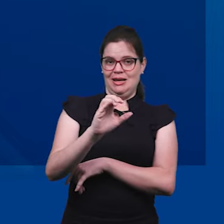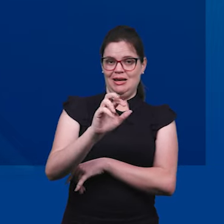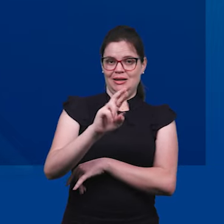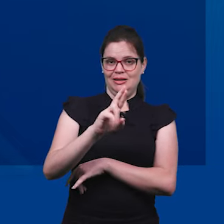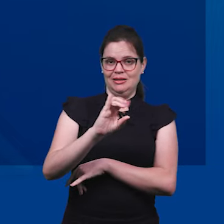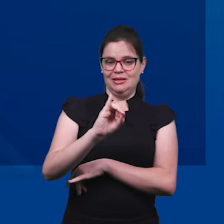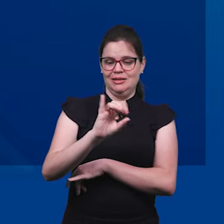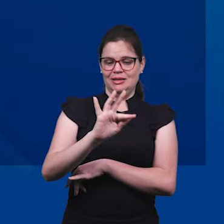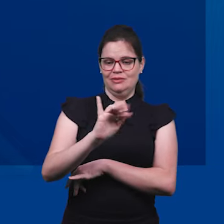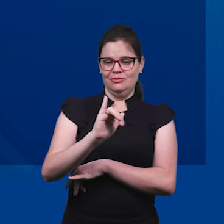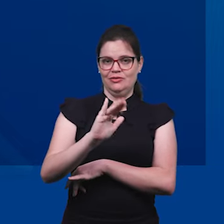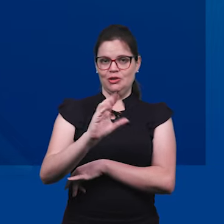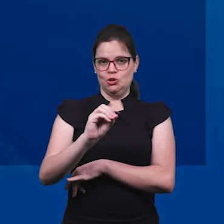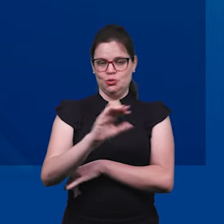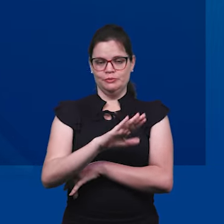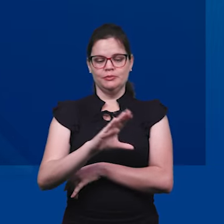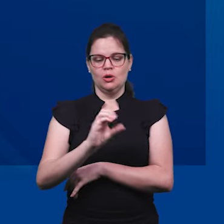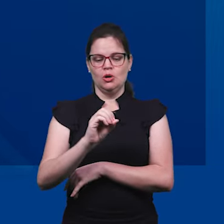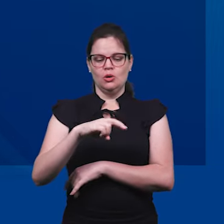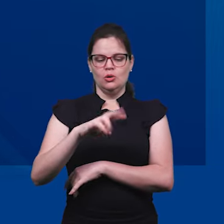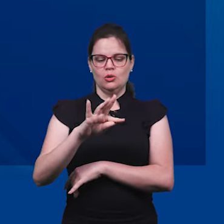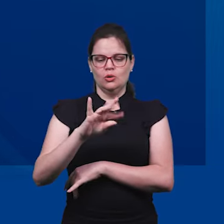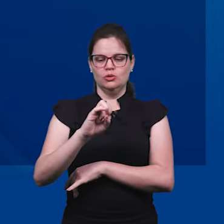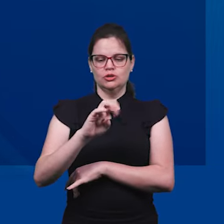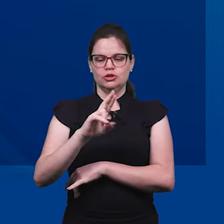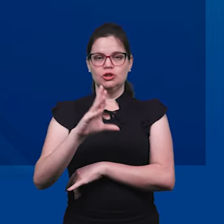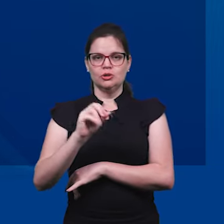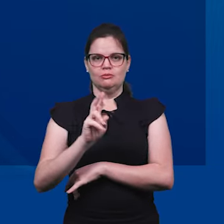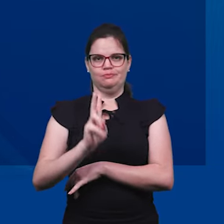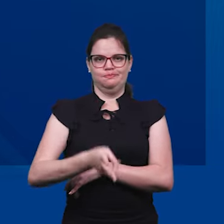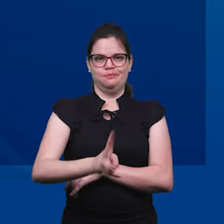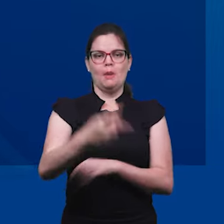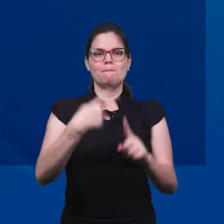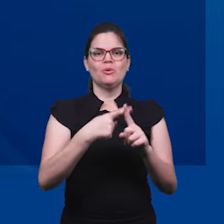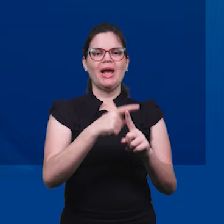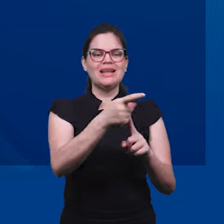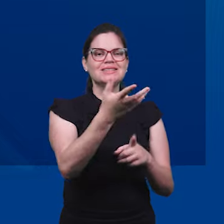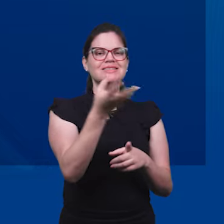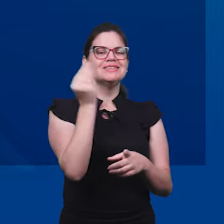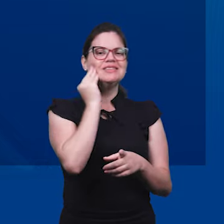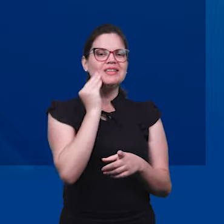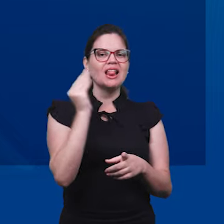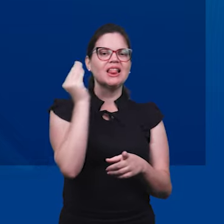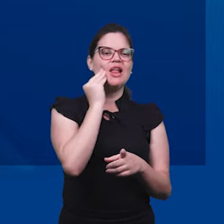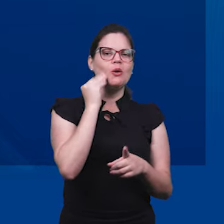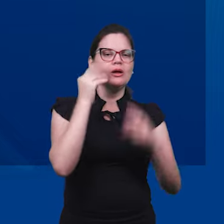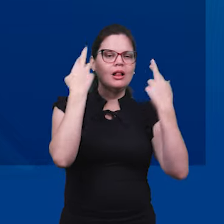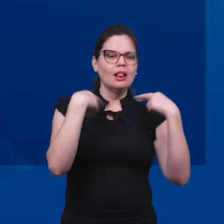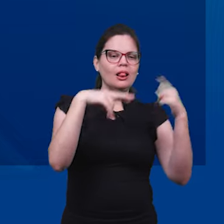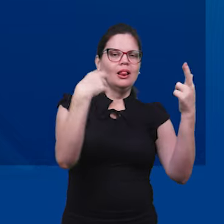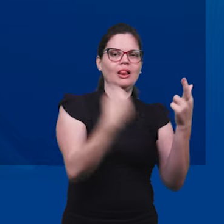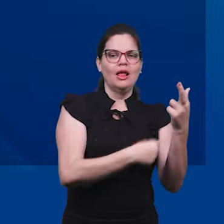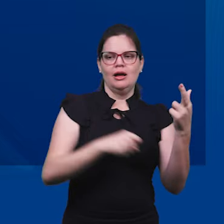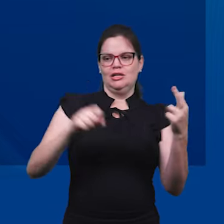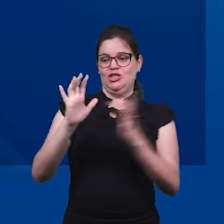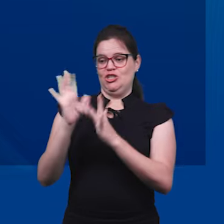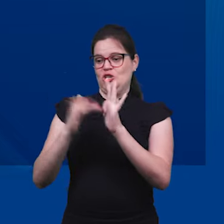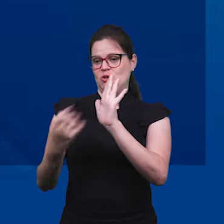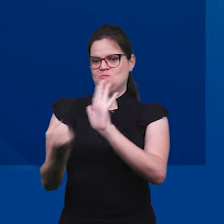o sacrifício do Senhor Jesus. Tudo que foi feito naquele período foi no sentido de anular o